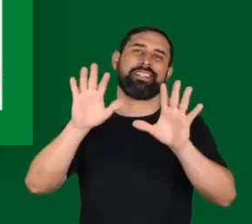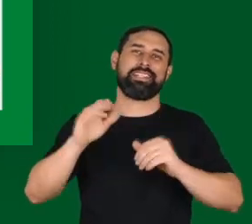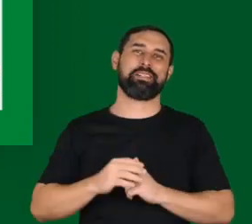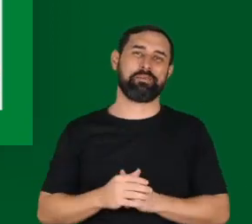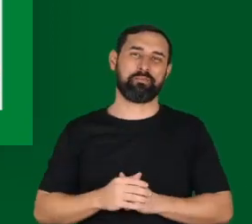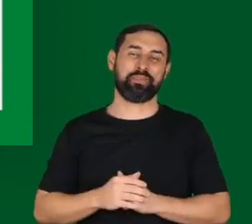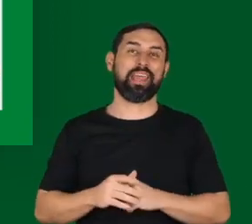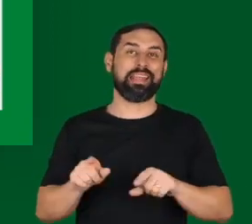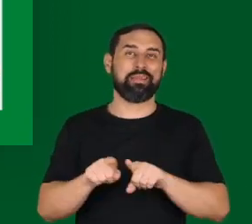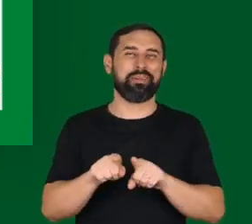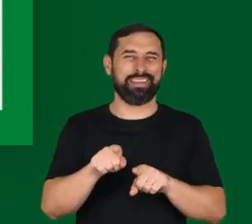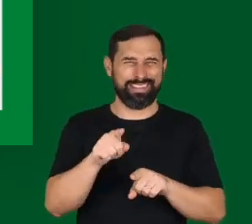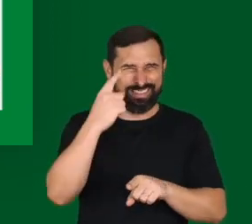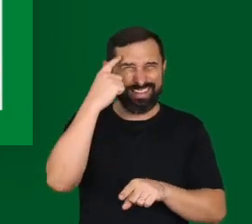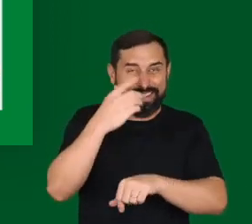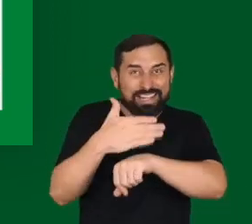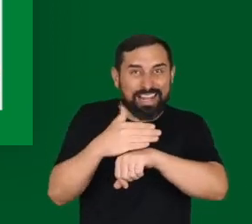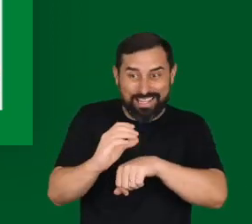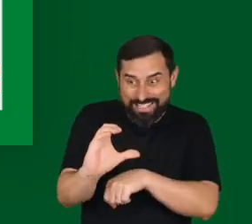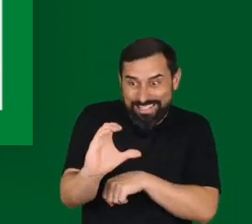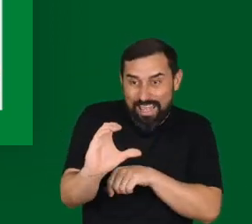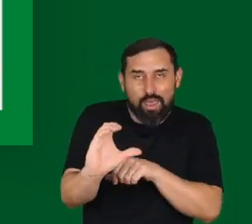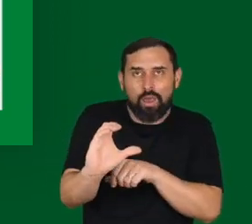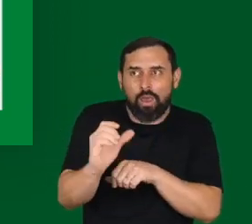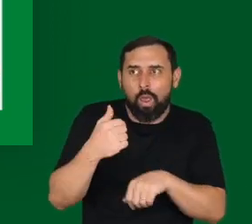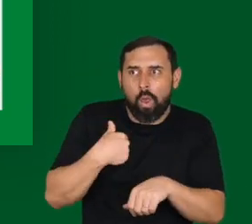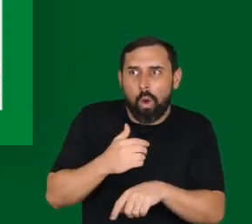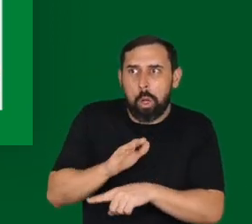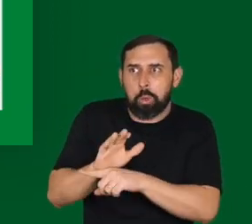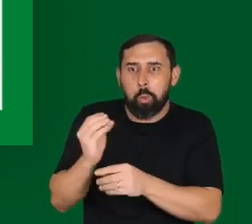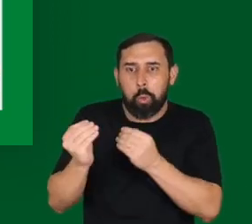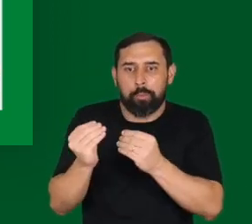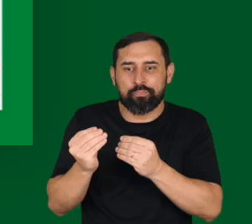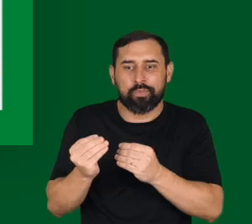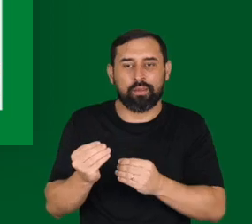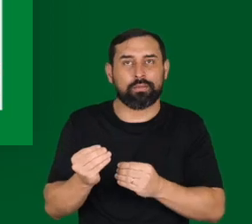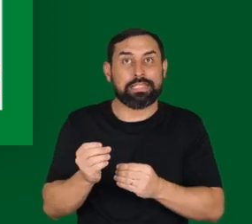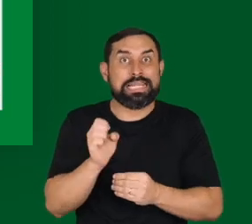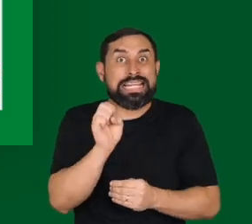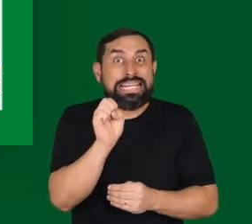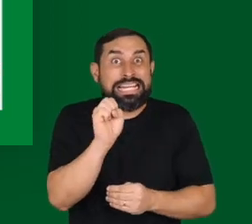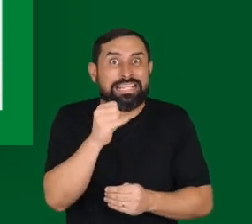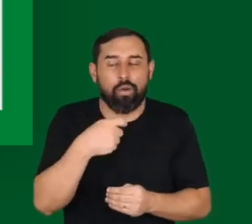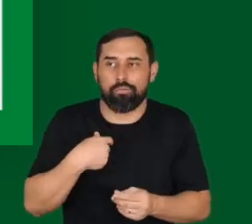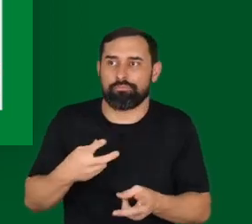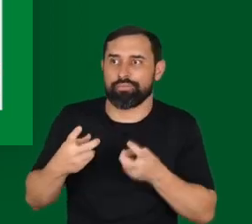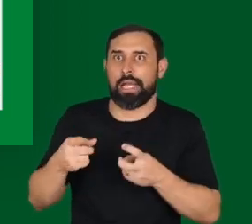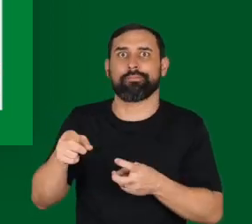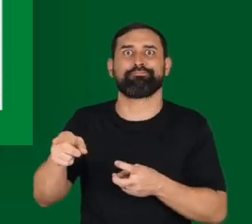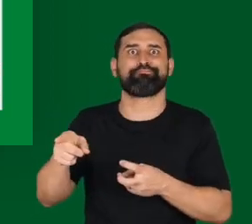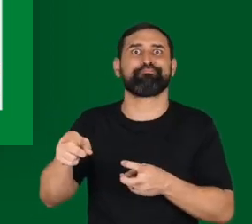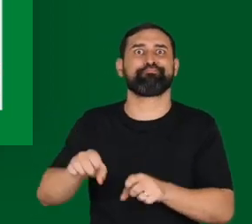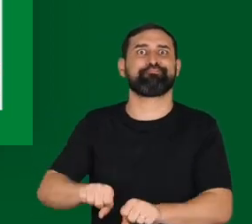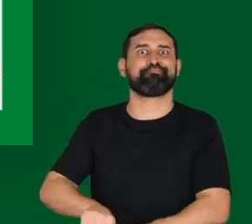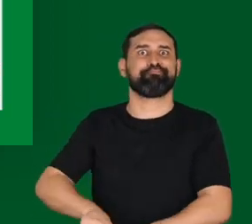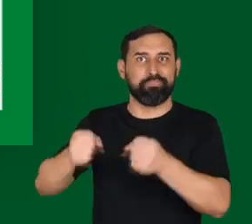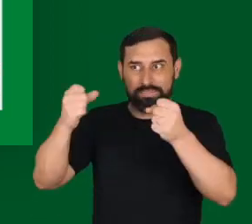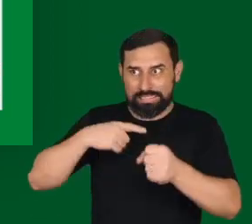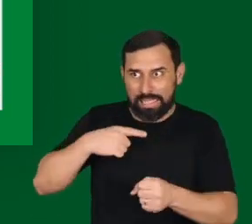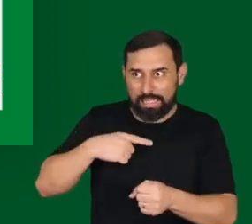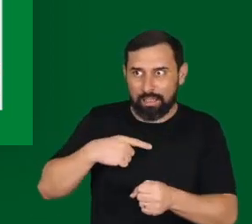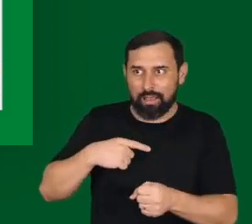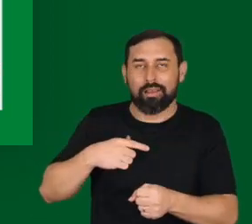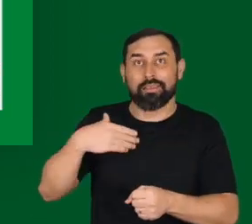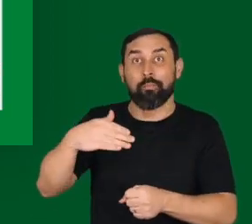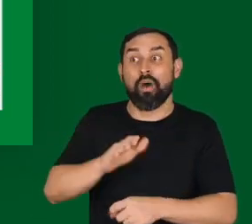vocês vão poder fazer essa avaliação todinha do C aí, da pelve, tá? Se eu tiver suspeita de fratura de pelve, eu já tenho